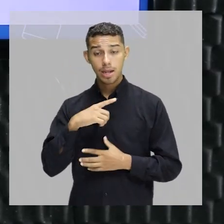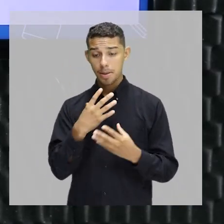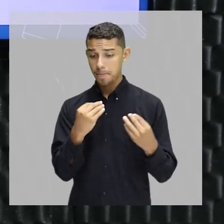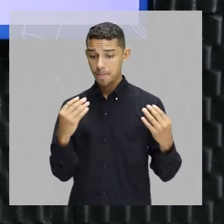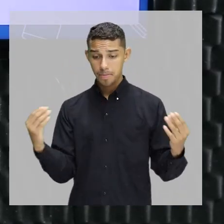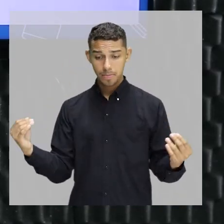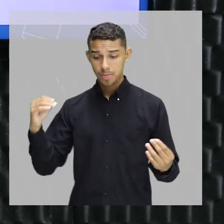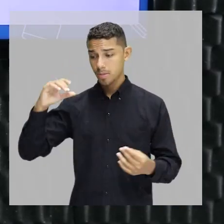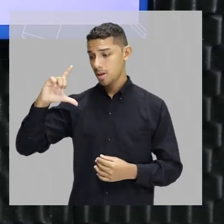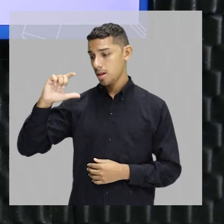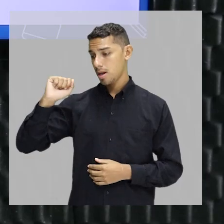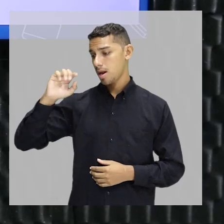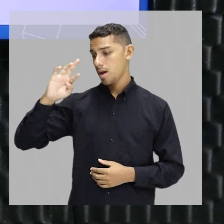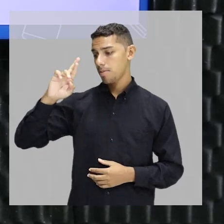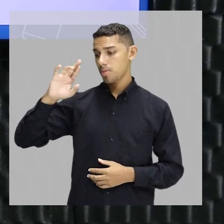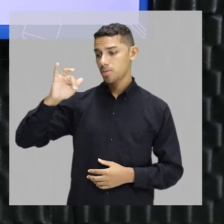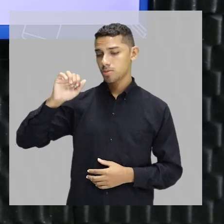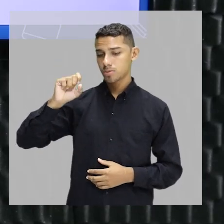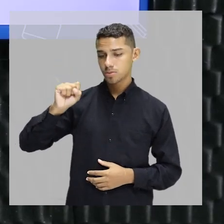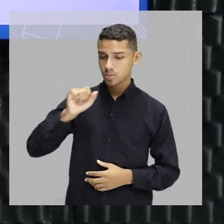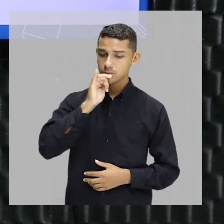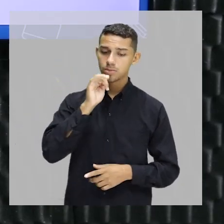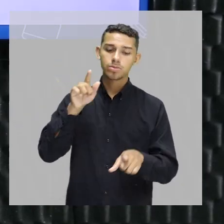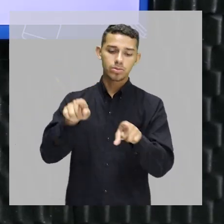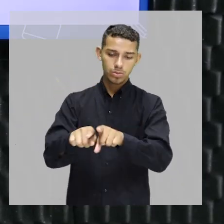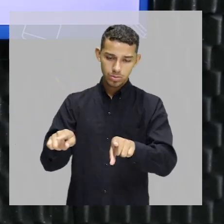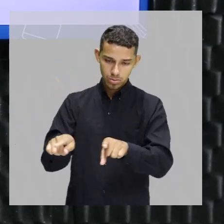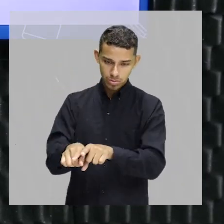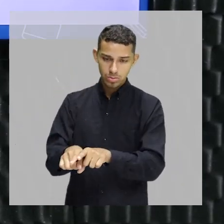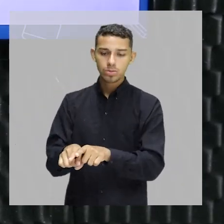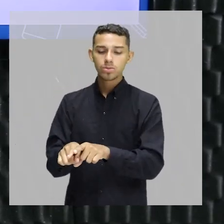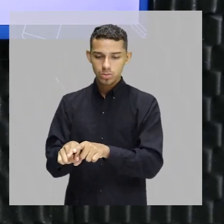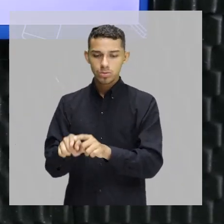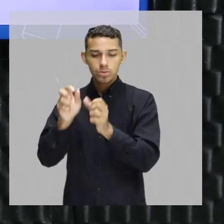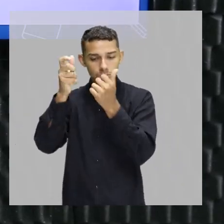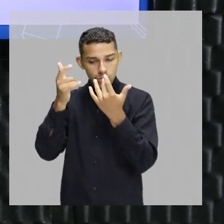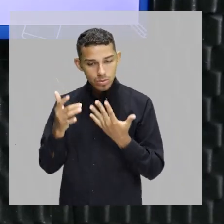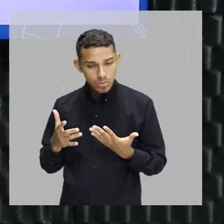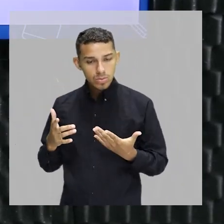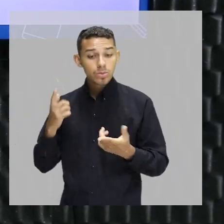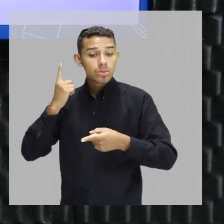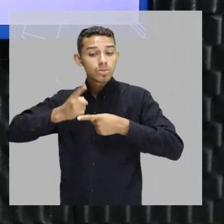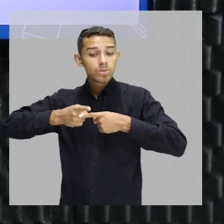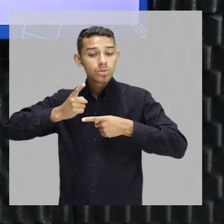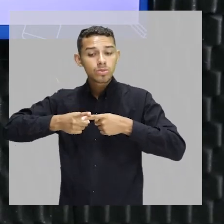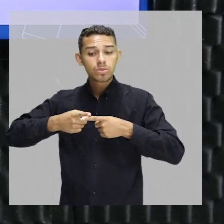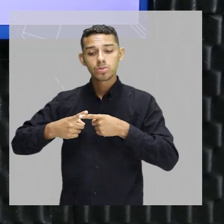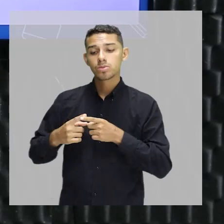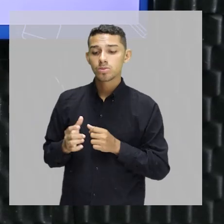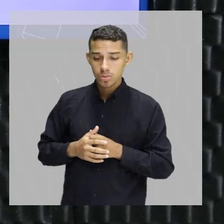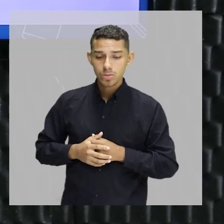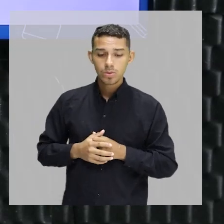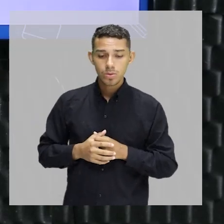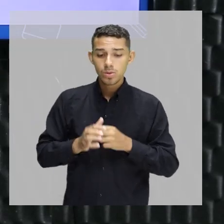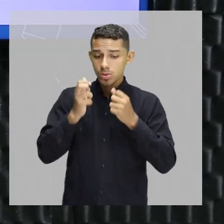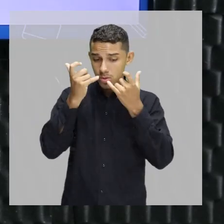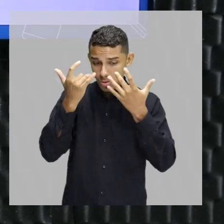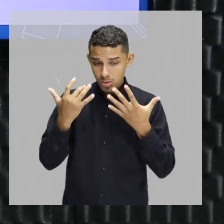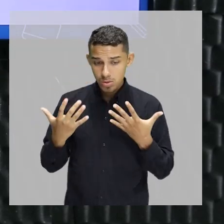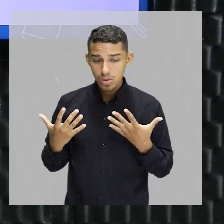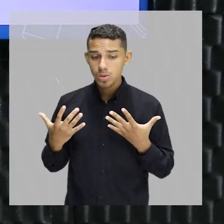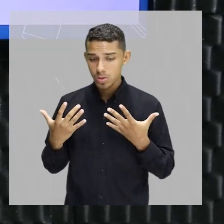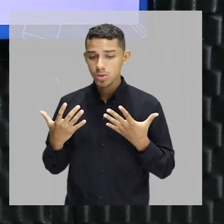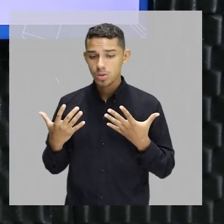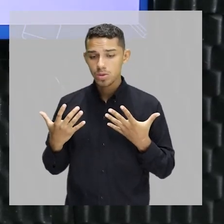laboratórios, além do Laboratório Nacional de Luz Síncrotron. Vou explicar depois o porquê o nome da palavra síncrotron. Tá, ok? Além